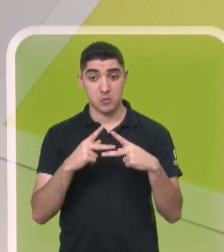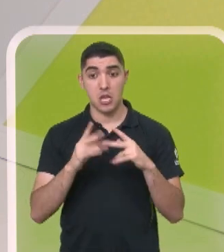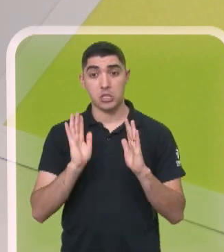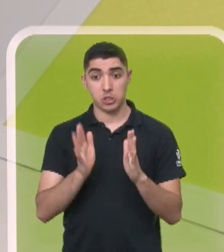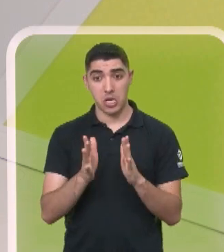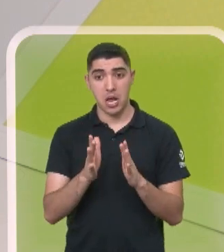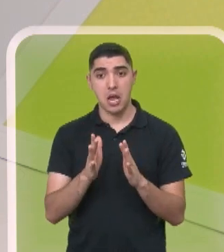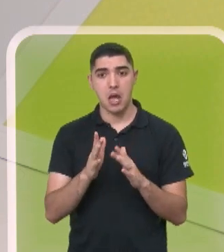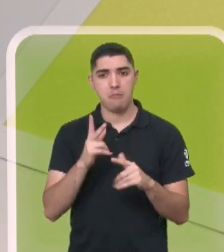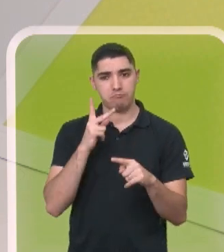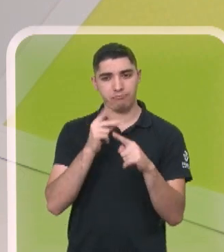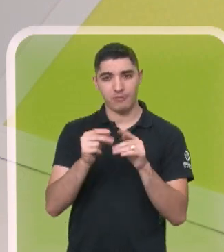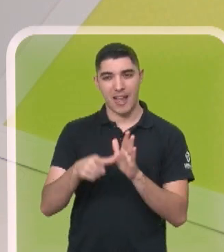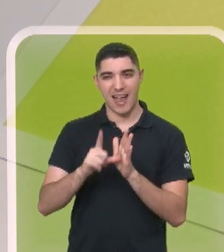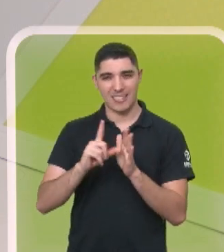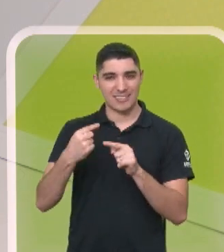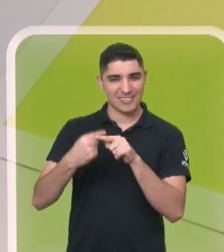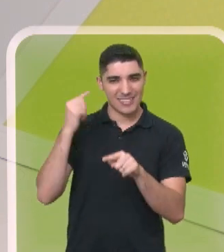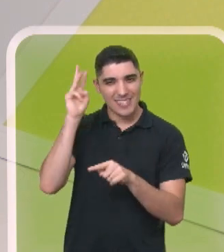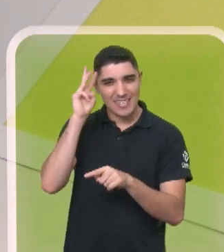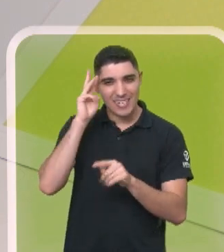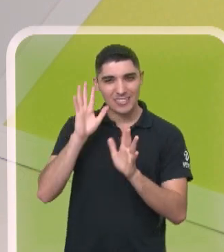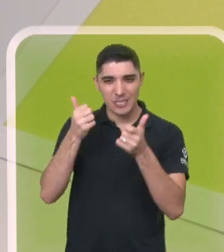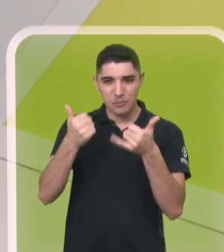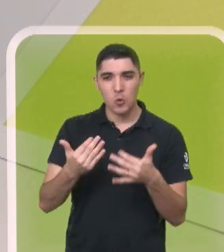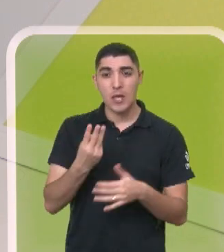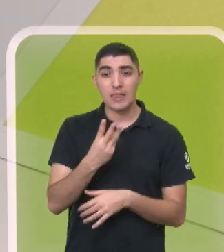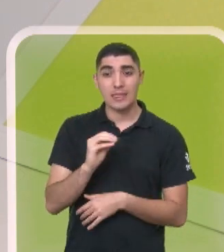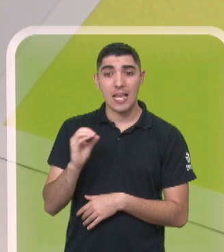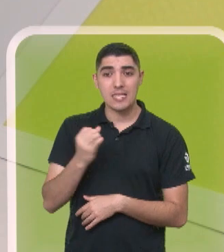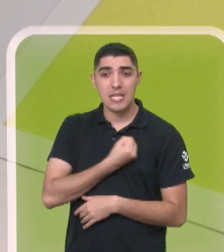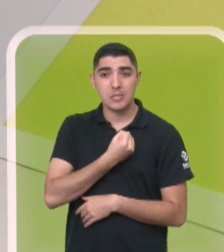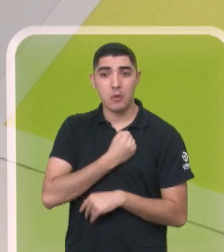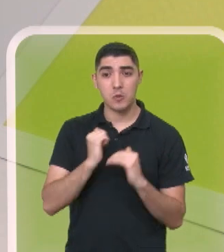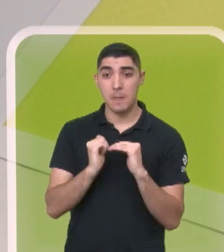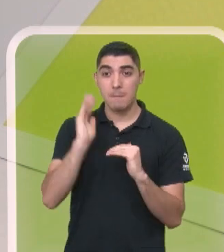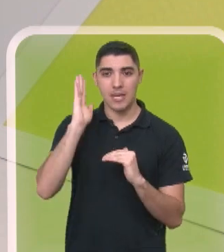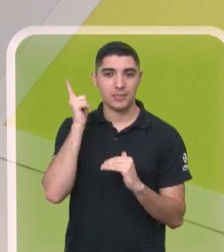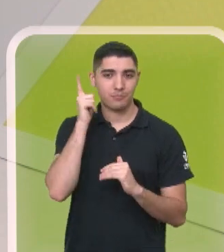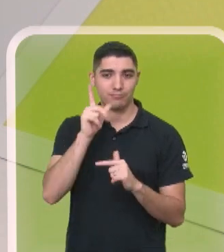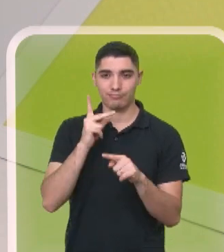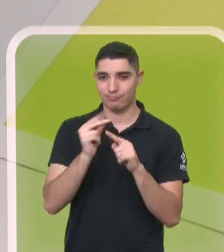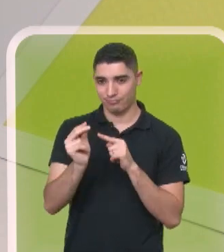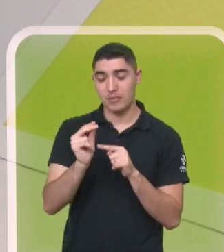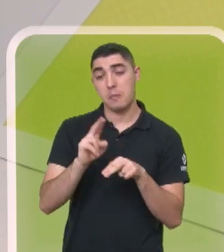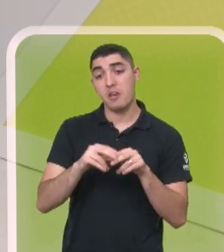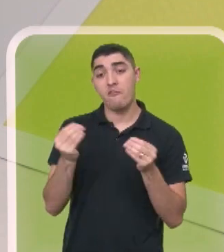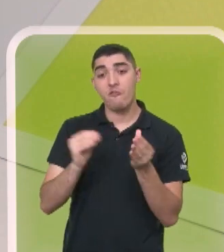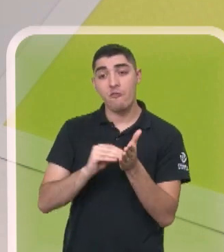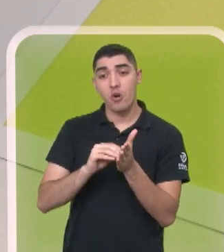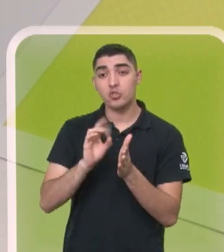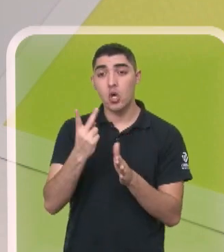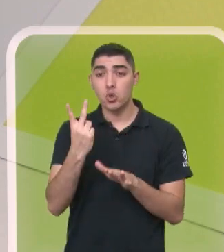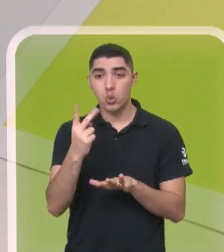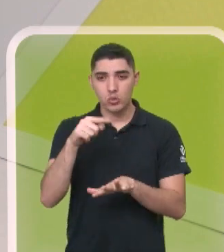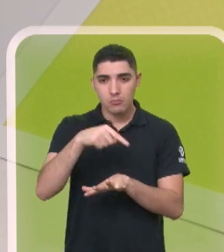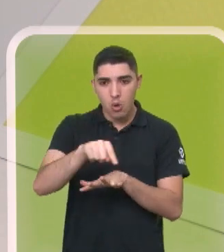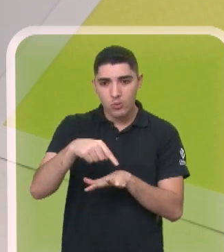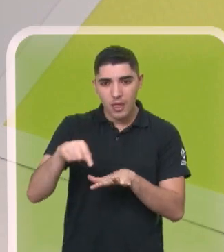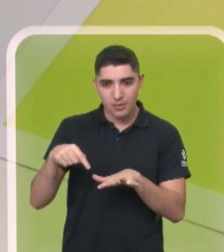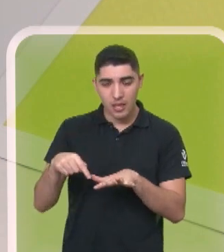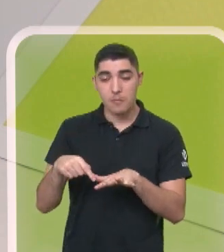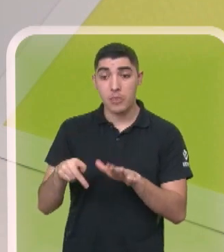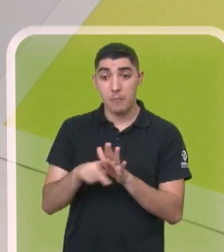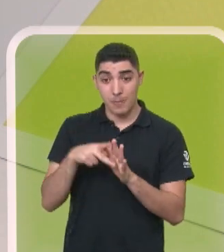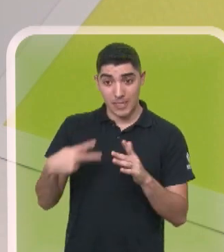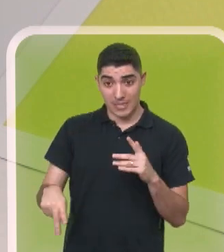gente já disse aqui na terça-feira, já passou dos 300 pontos, agora só precisa ver a definição dessas duas modalidades para ver em que lugar fica. A cidade